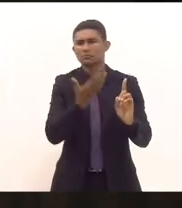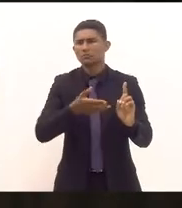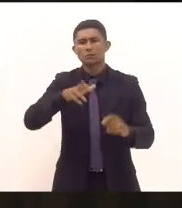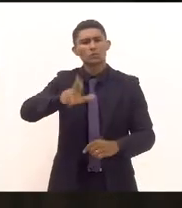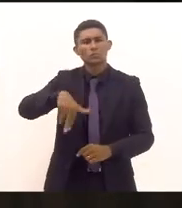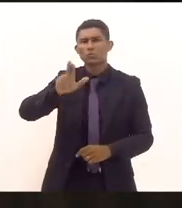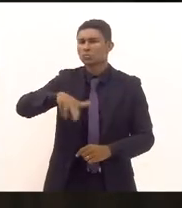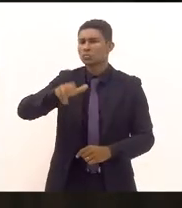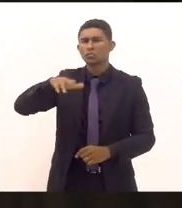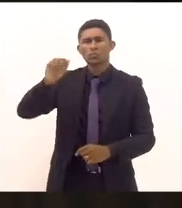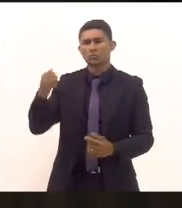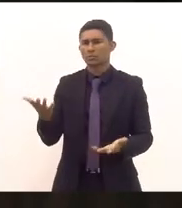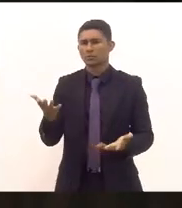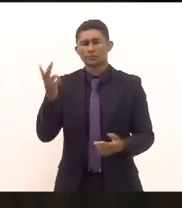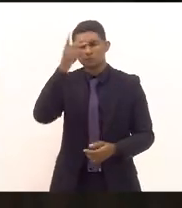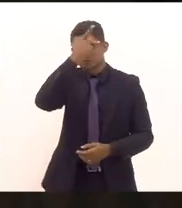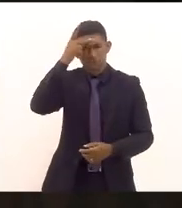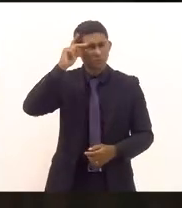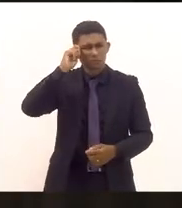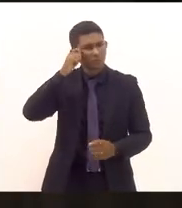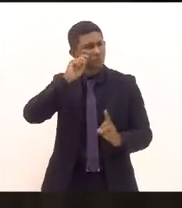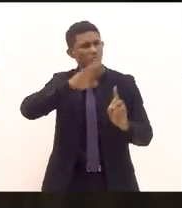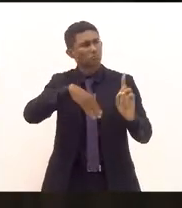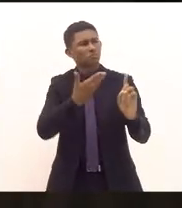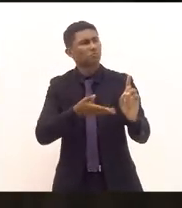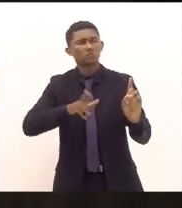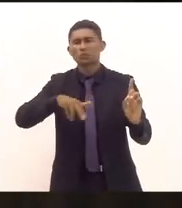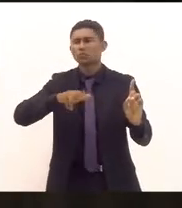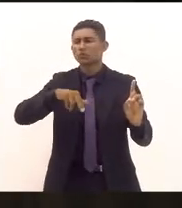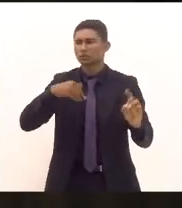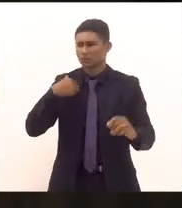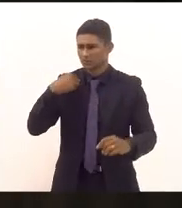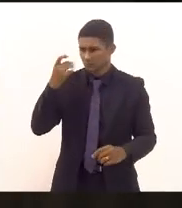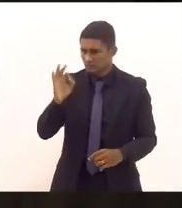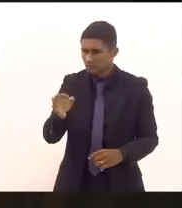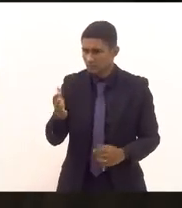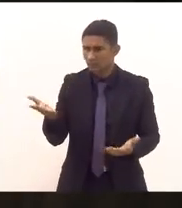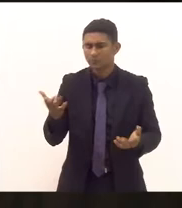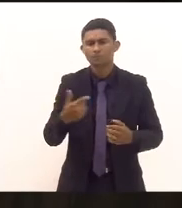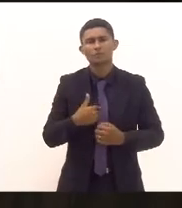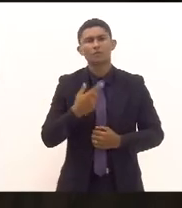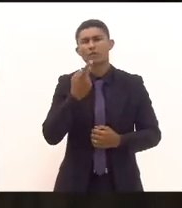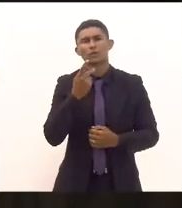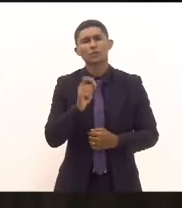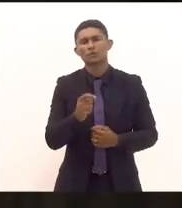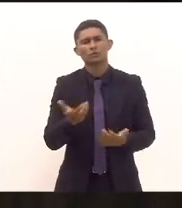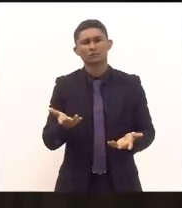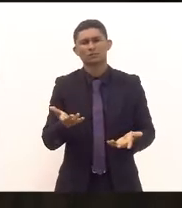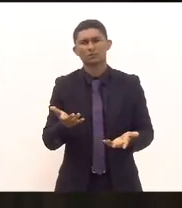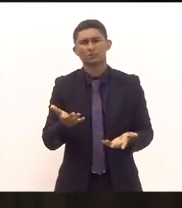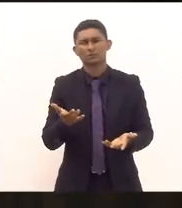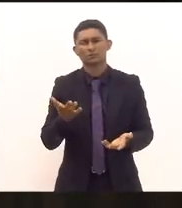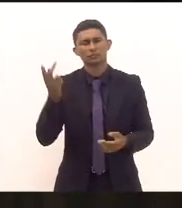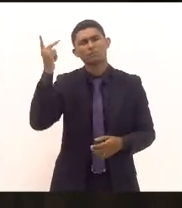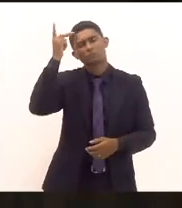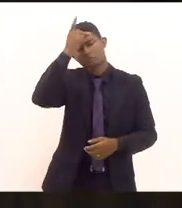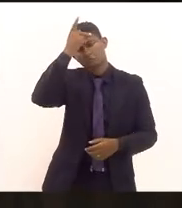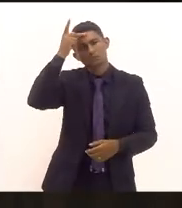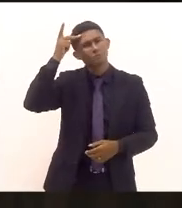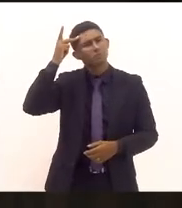eu nunca vi a gente preta sendo homenageada né e a Dolores eu cresci gente algumas pessoas